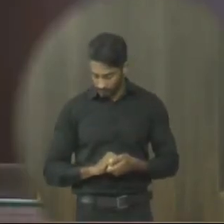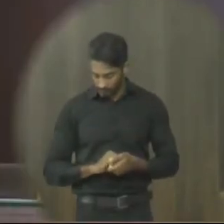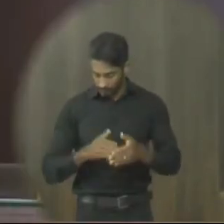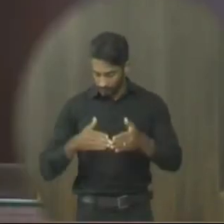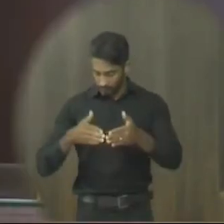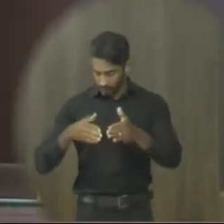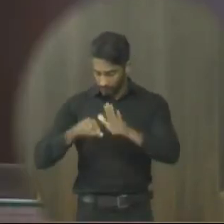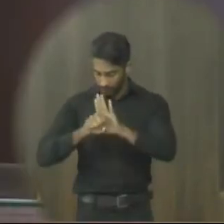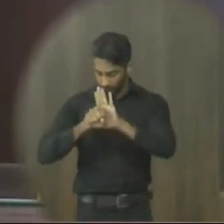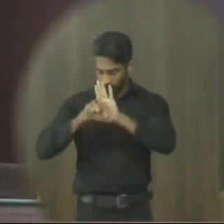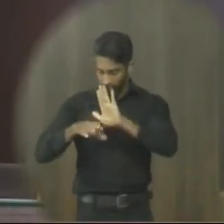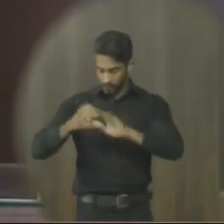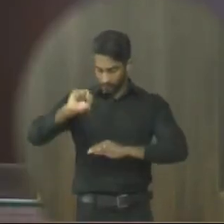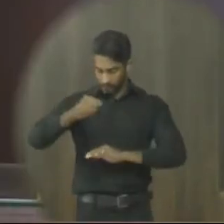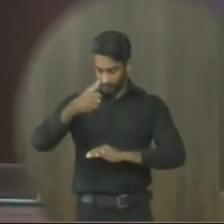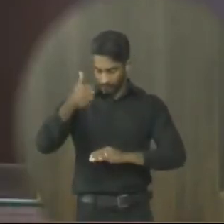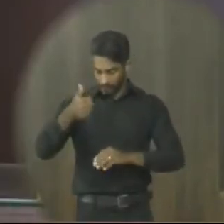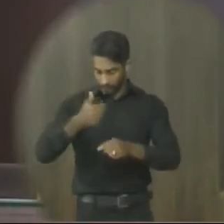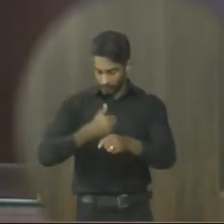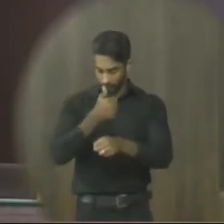Indicação de necessidade